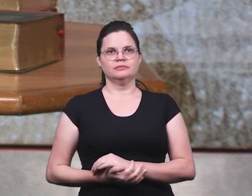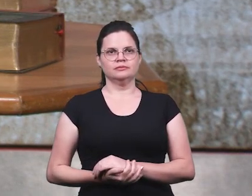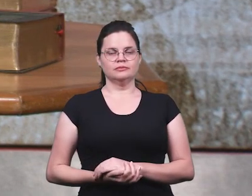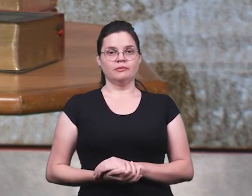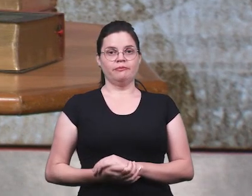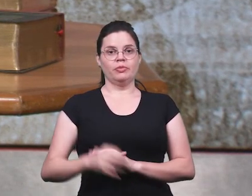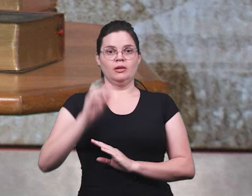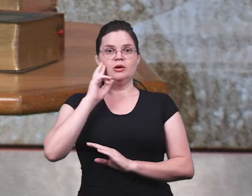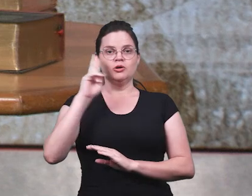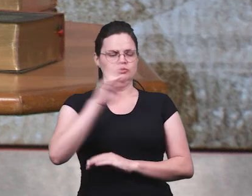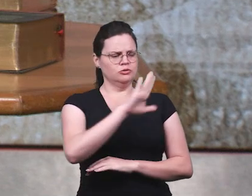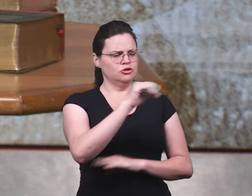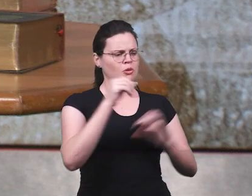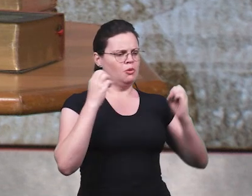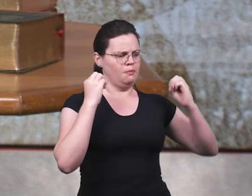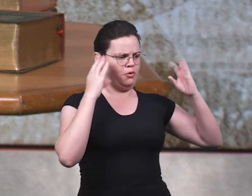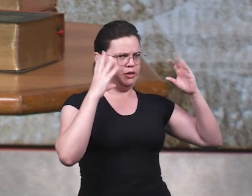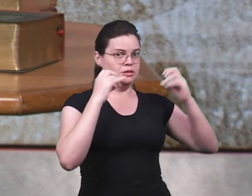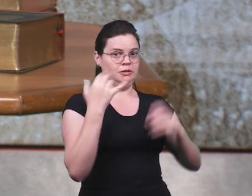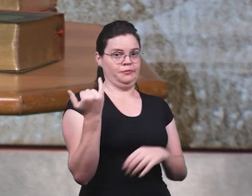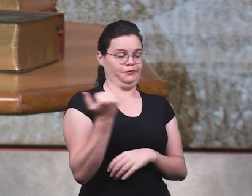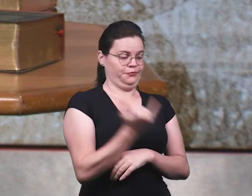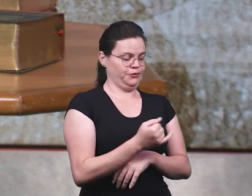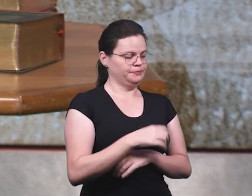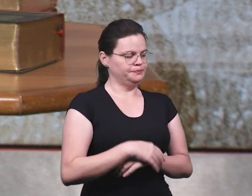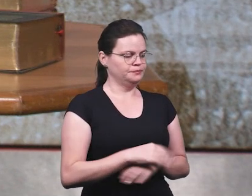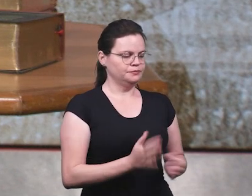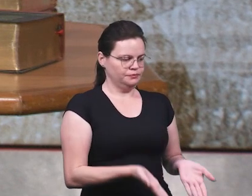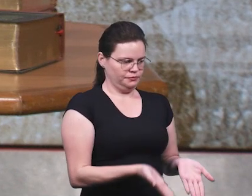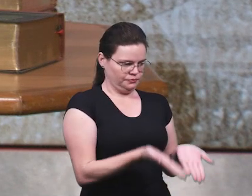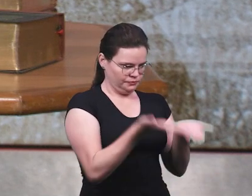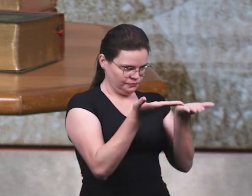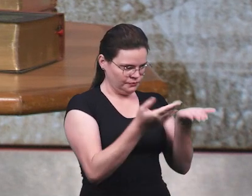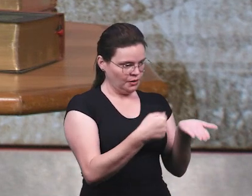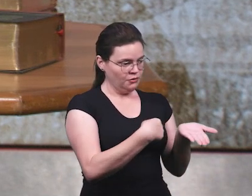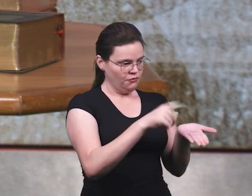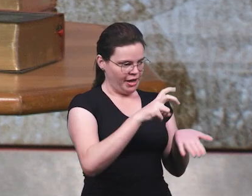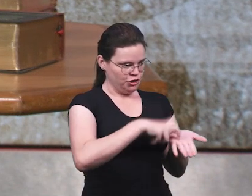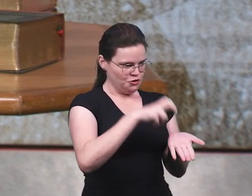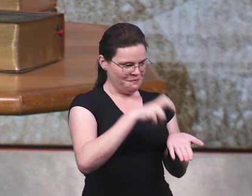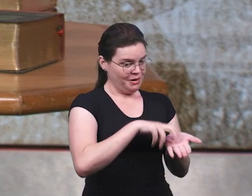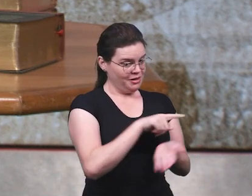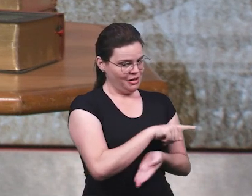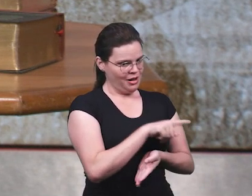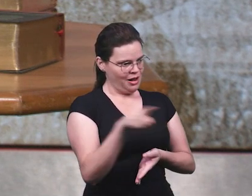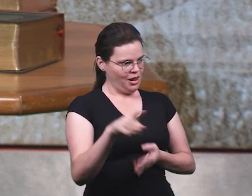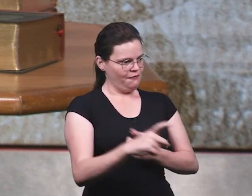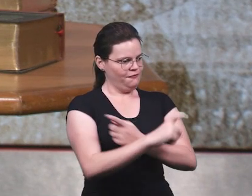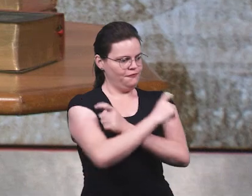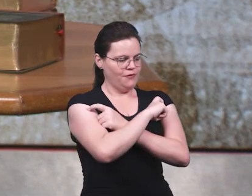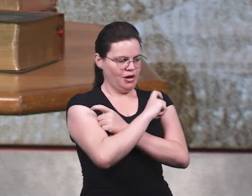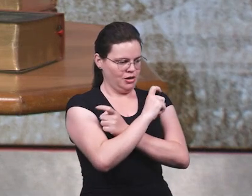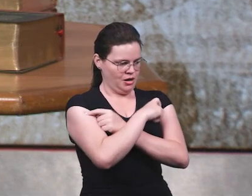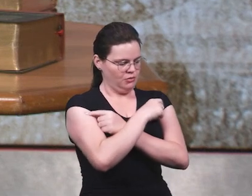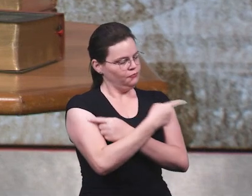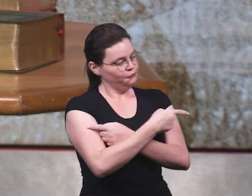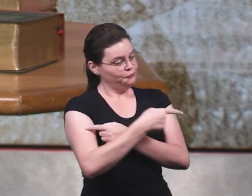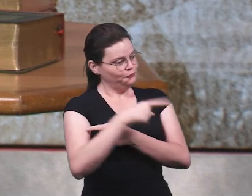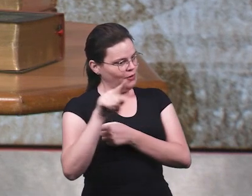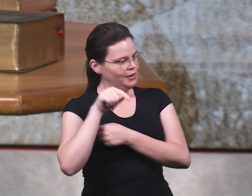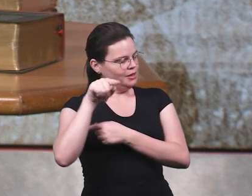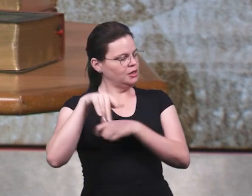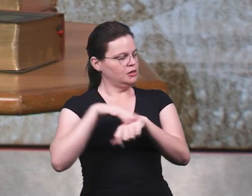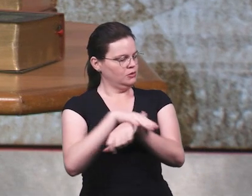mais o Senhor a Moisés: levanta-te pela manhã cedo e põe-te diante de